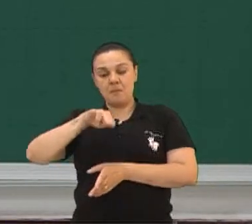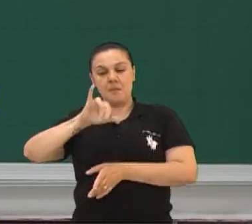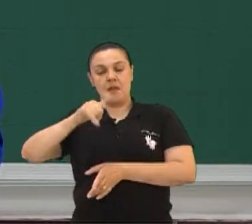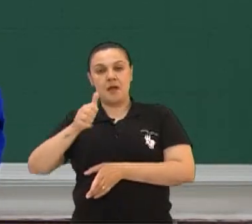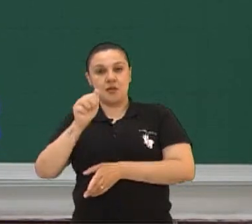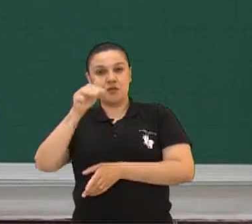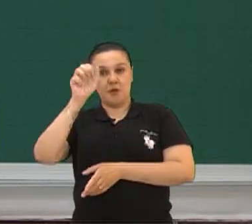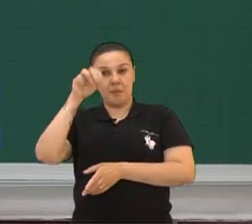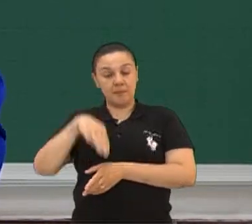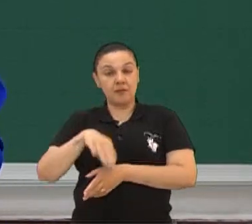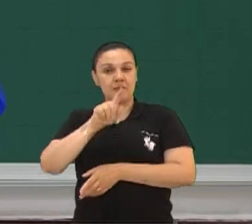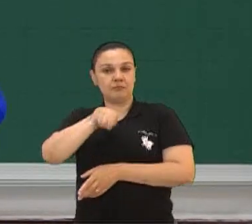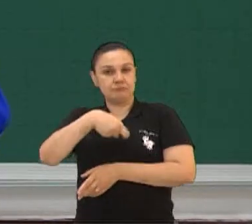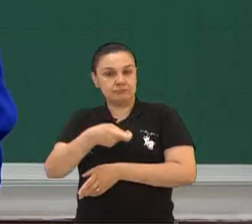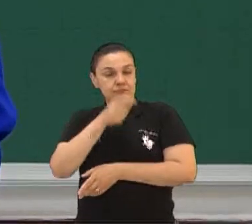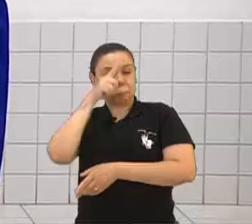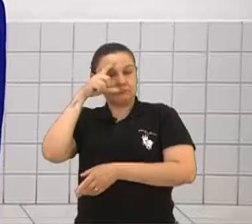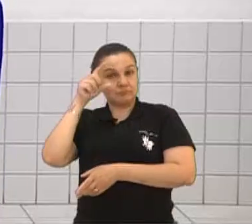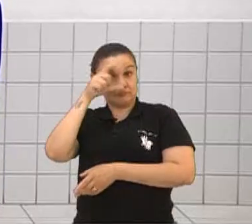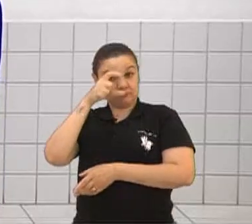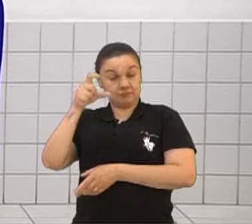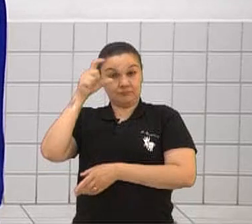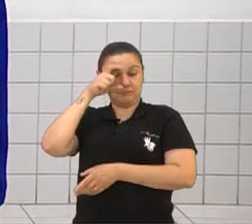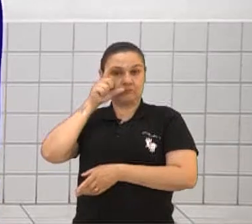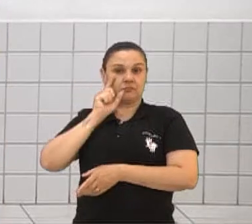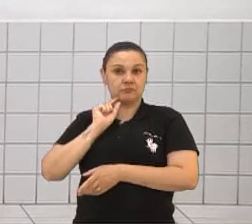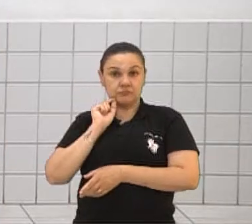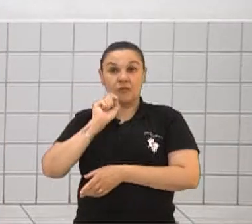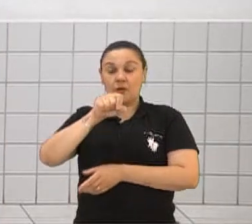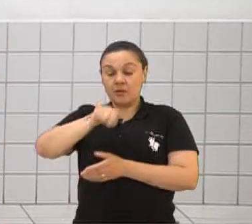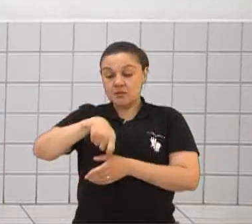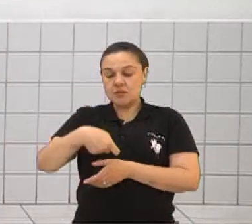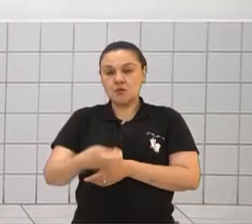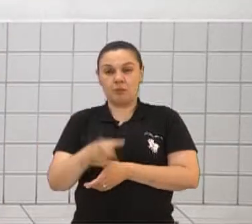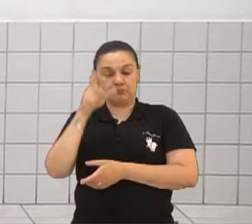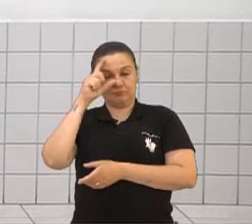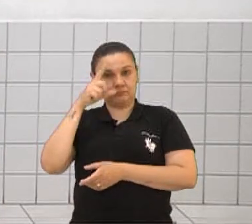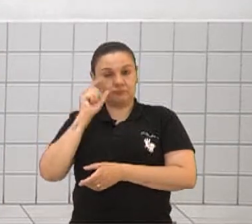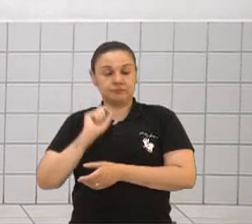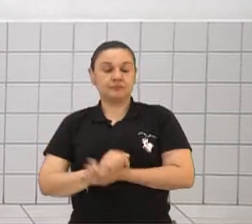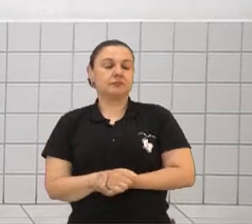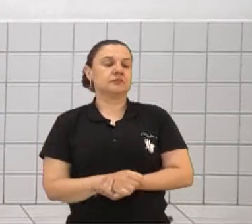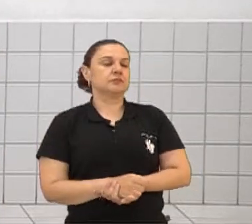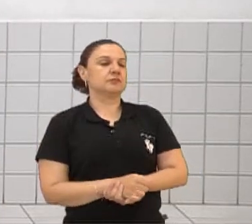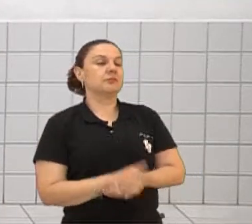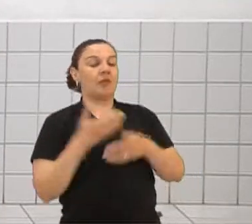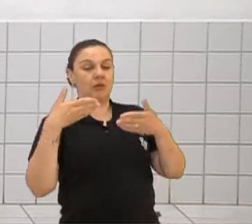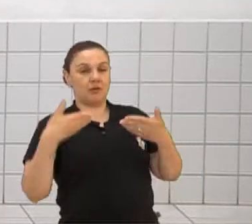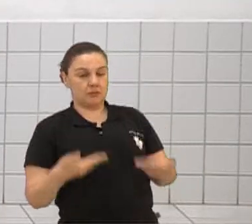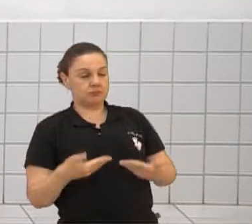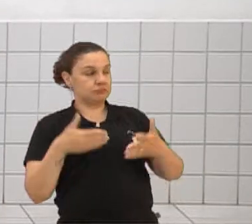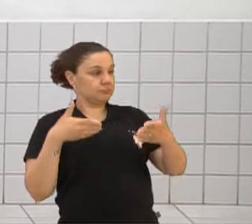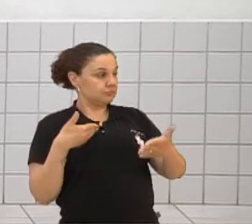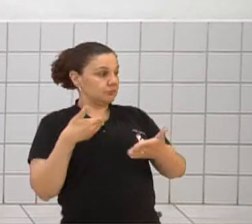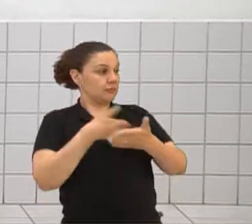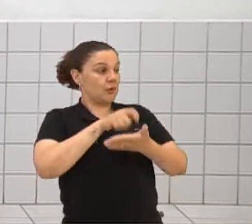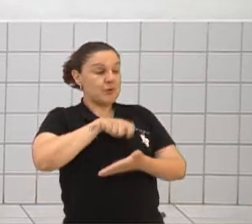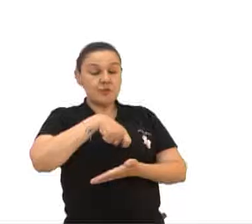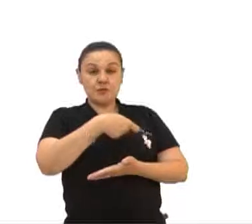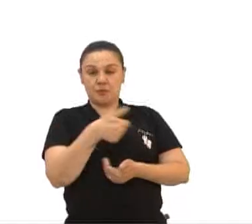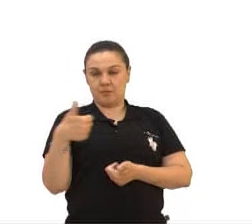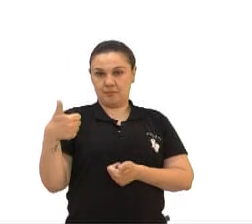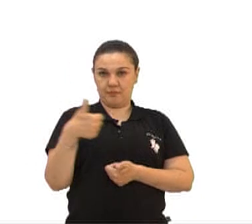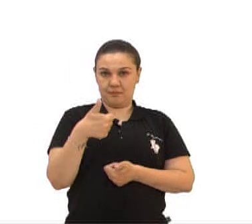1, né, professor? Sim. E o que nós vimos aqui na aula 1 sobre esse autor, professor? Então, dando uma breve revisada da aula